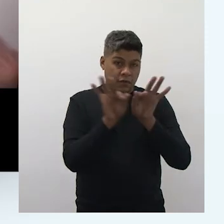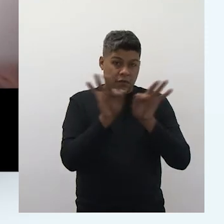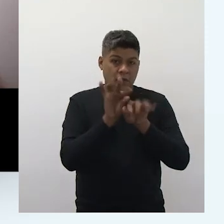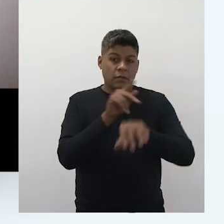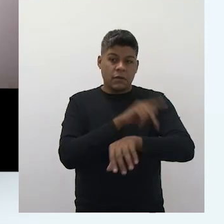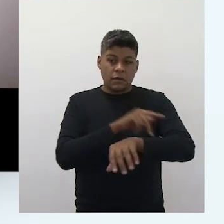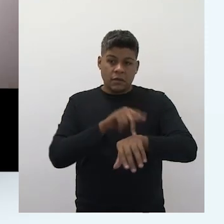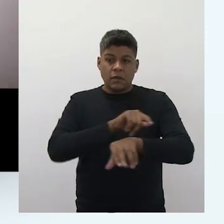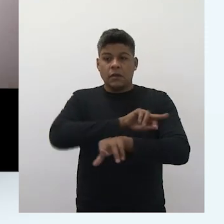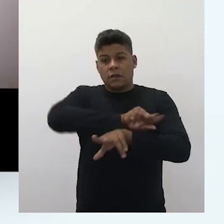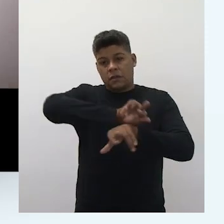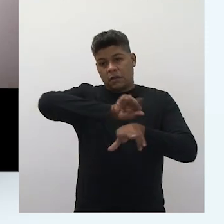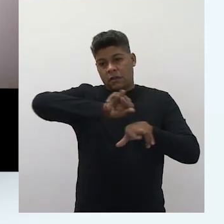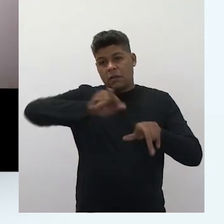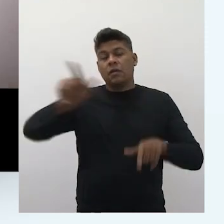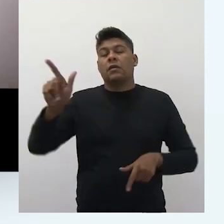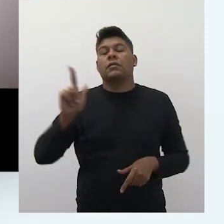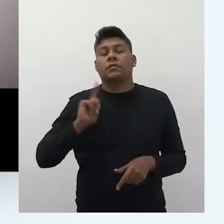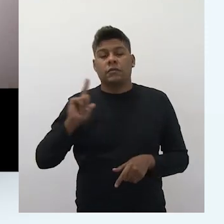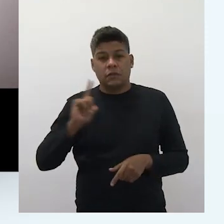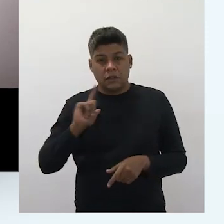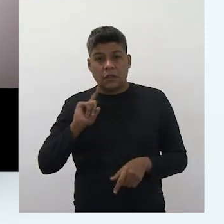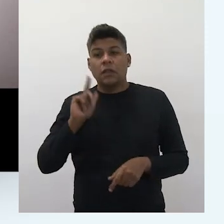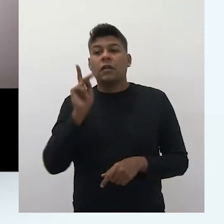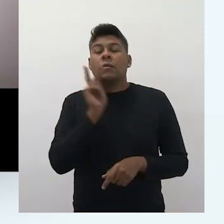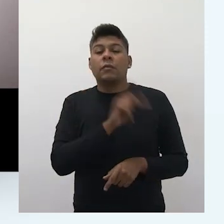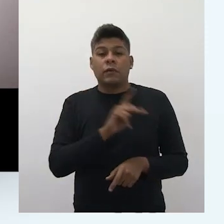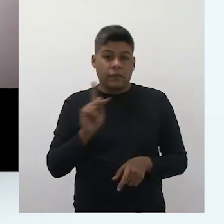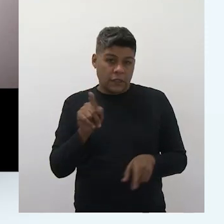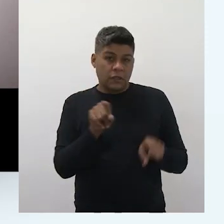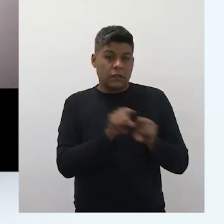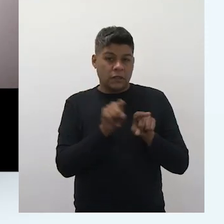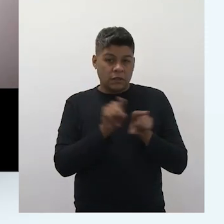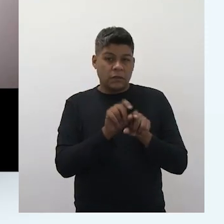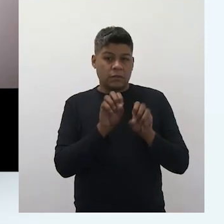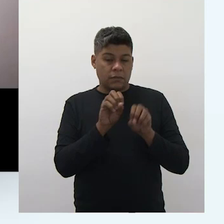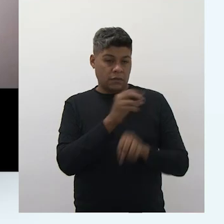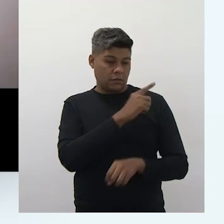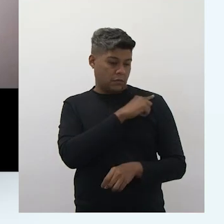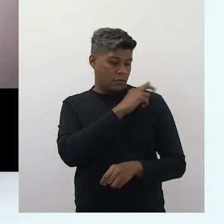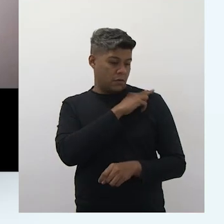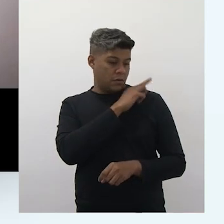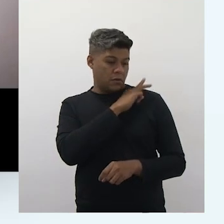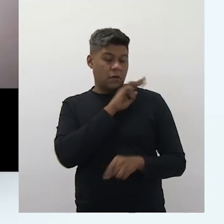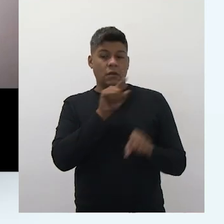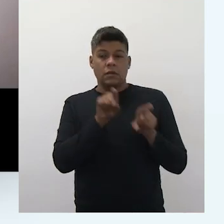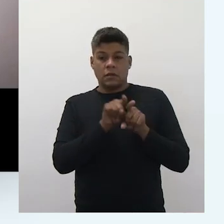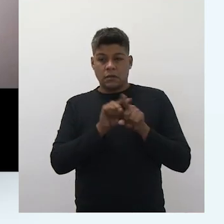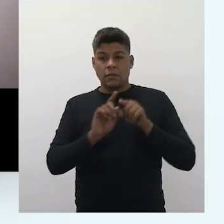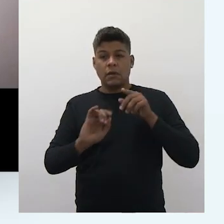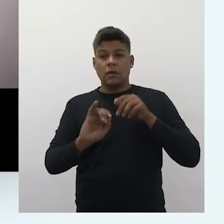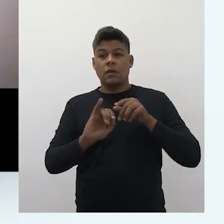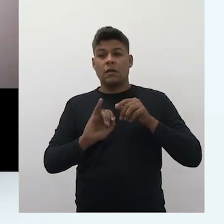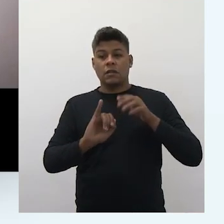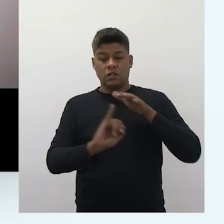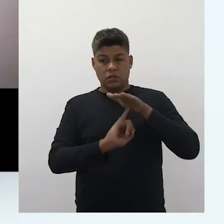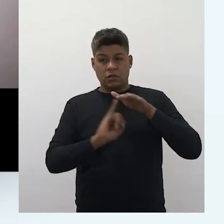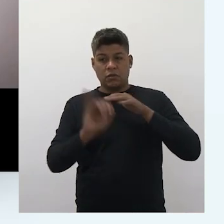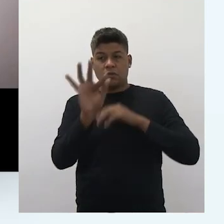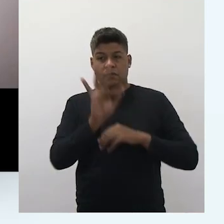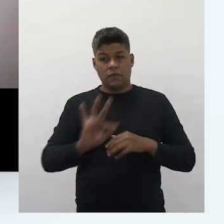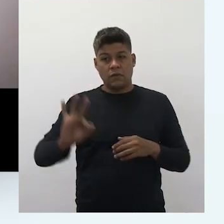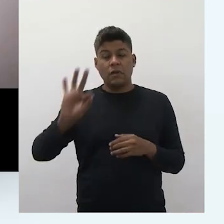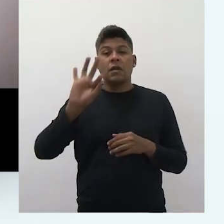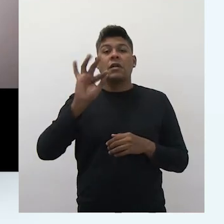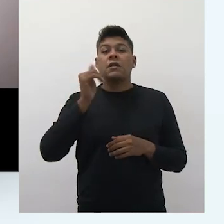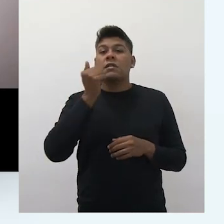série de outras formações aí, e ele é professor tanto do ensino médio quanto do Instituto Federal de Educação, Ciência